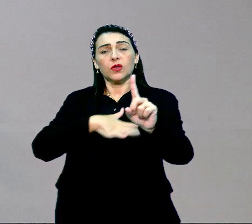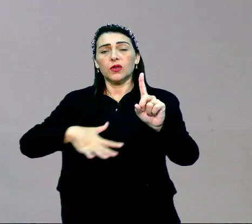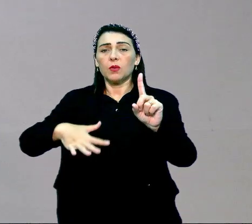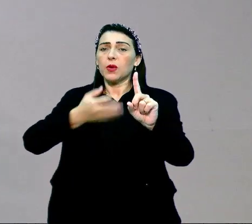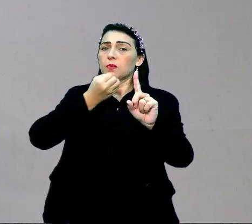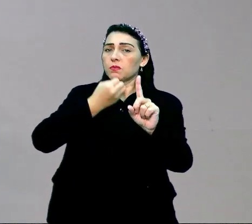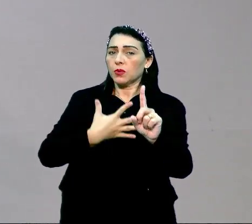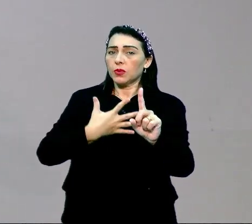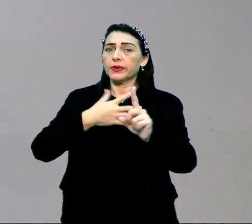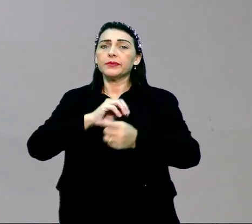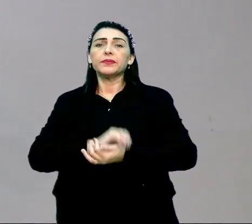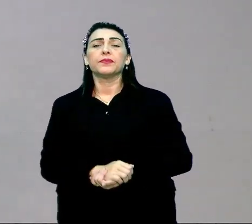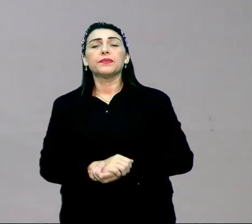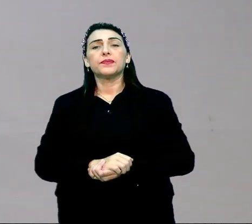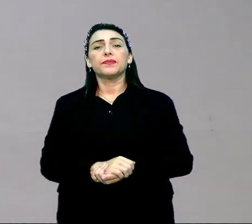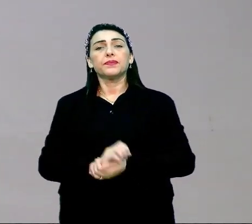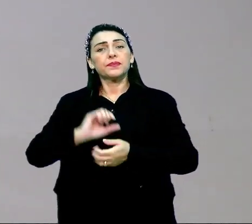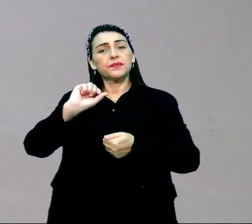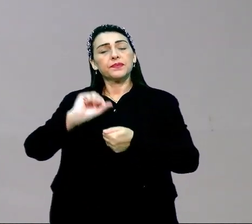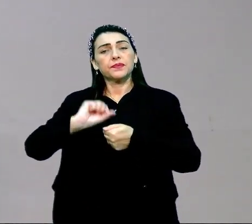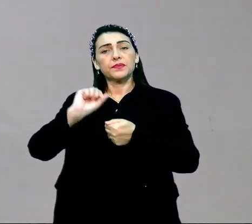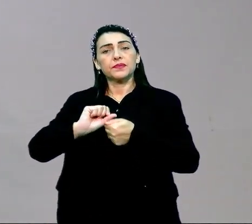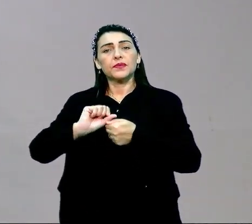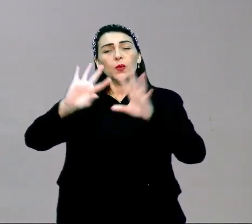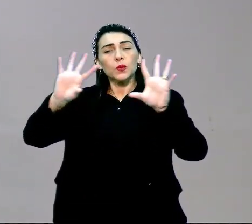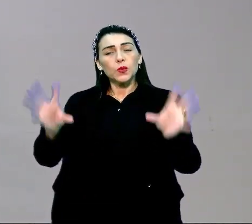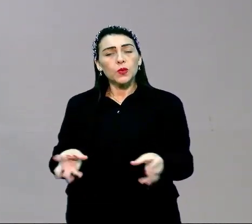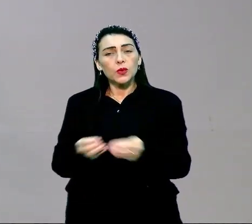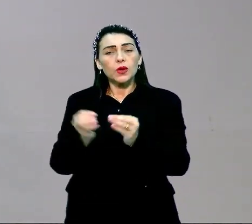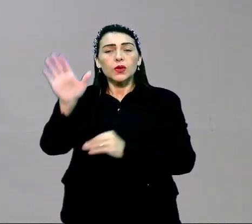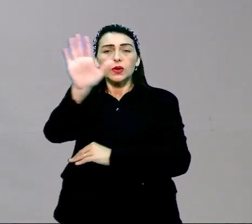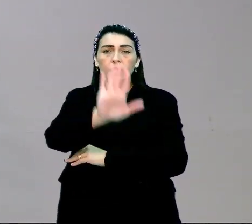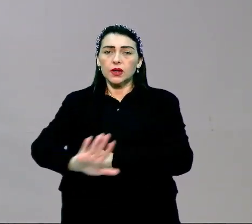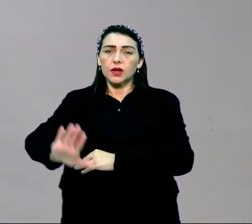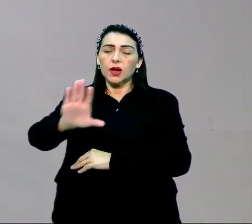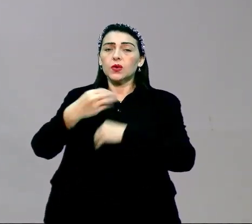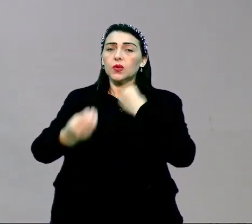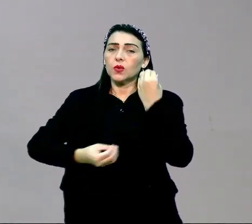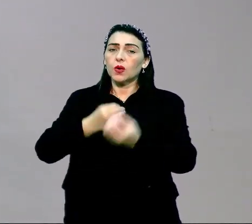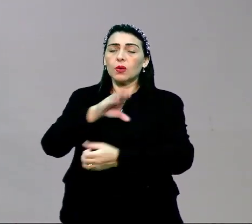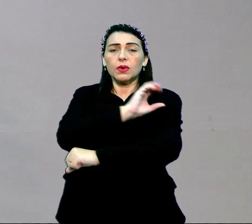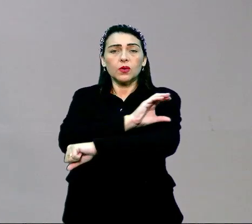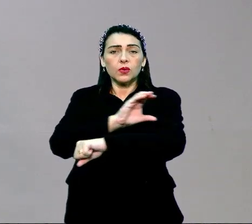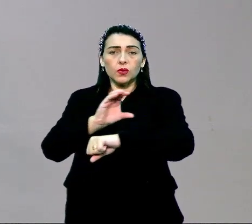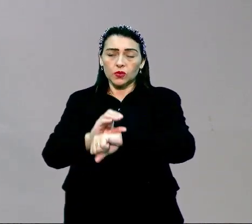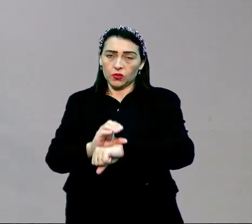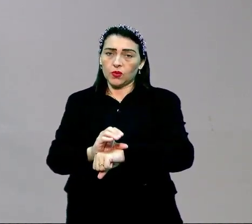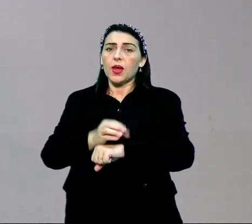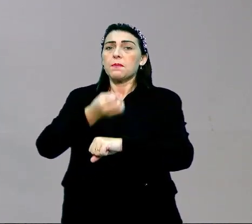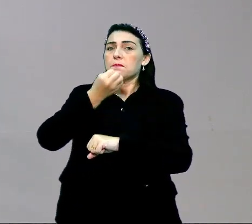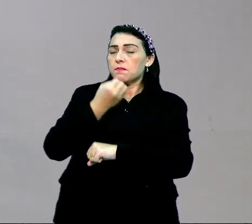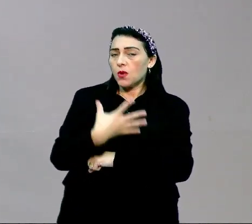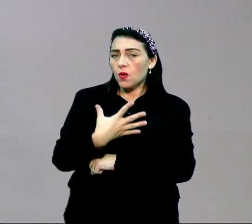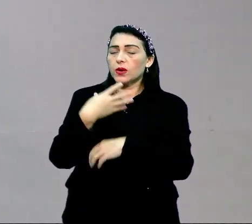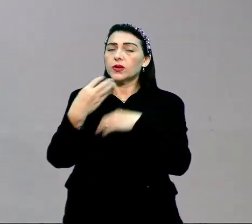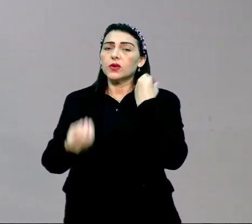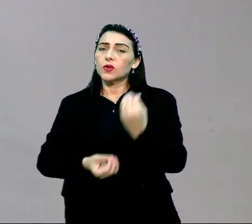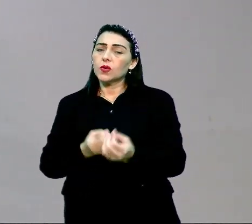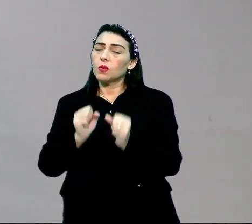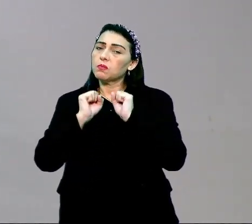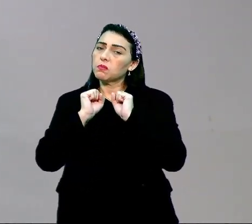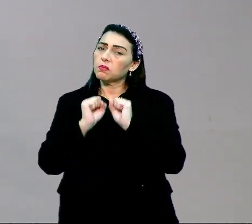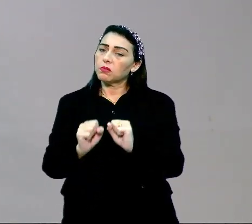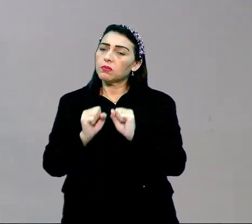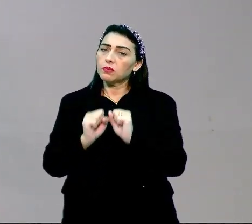rica. Aqui a gente fez aquele amparato geral de como a cultura ela é benéfica e de como ela pode